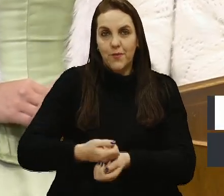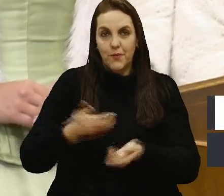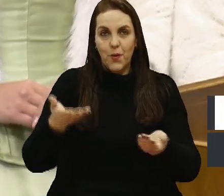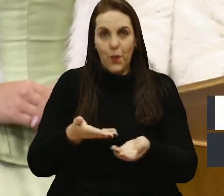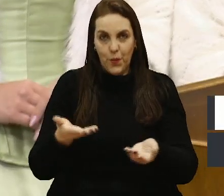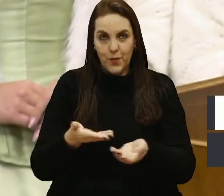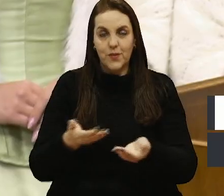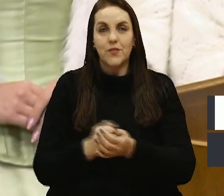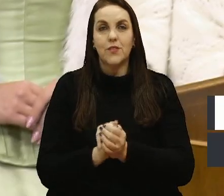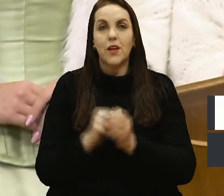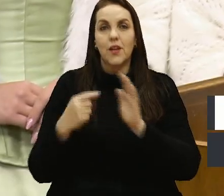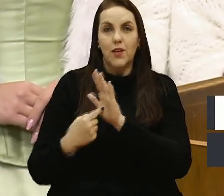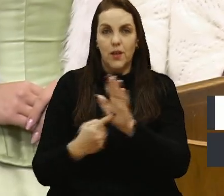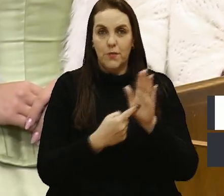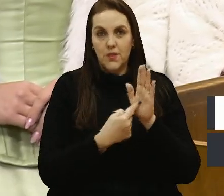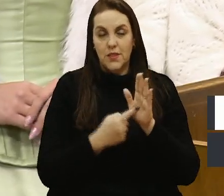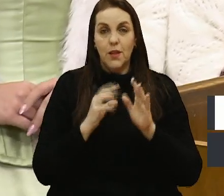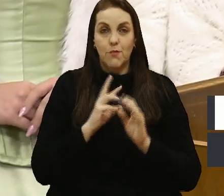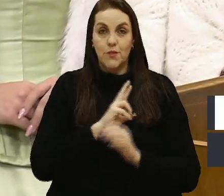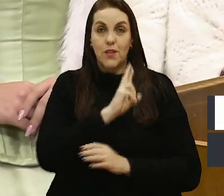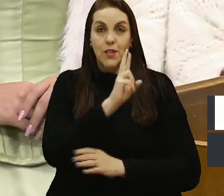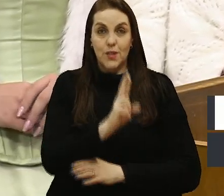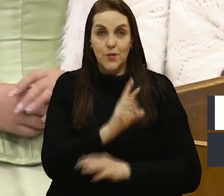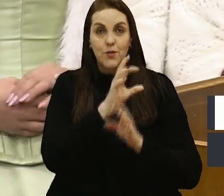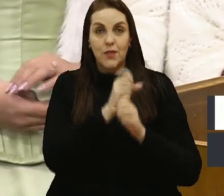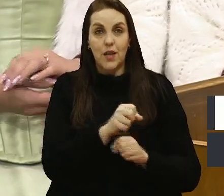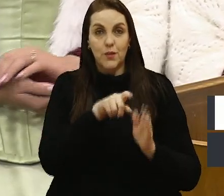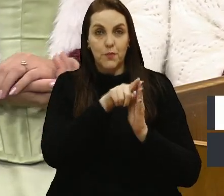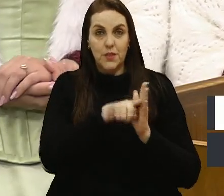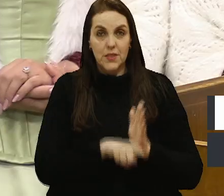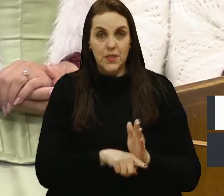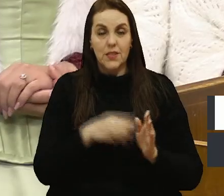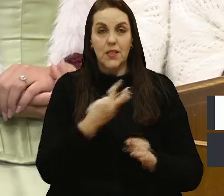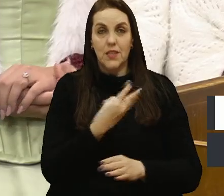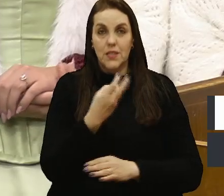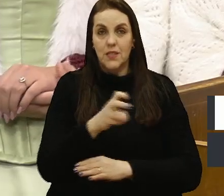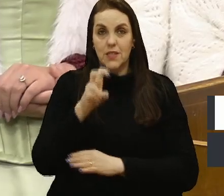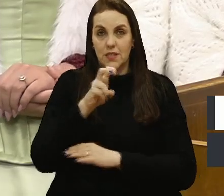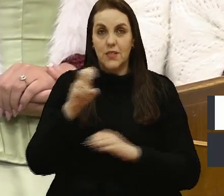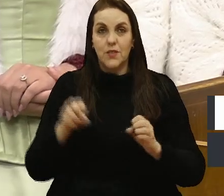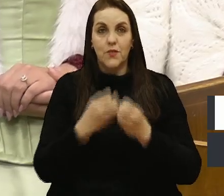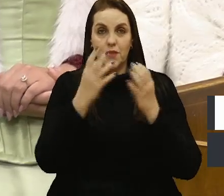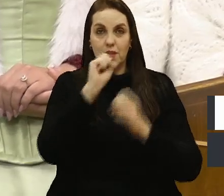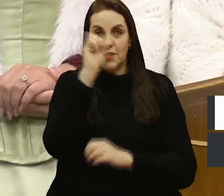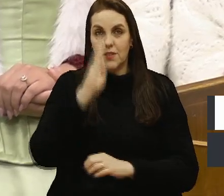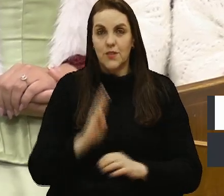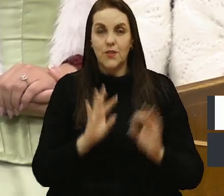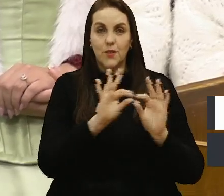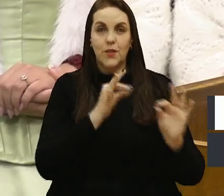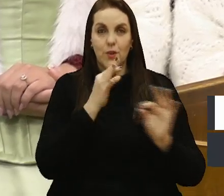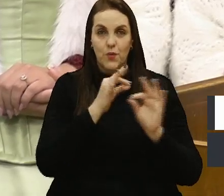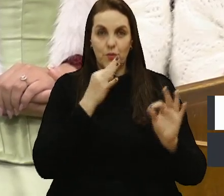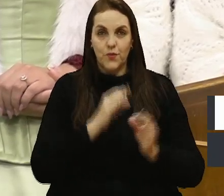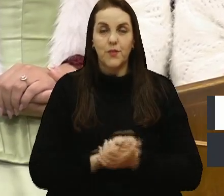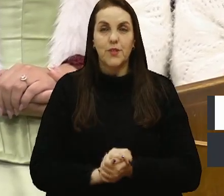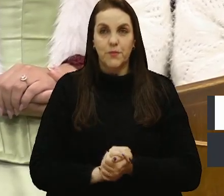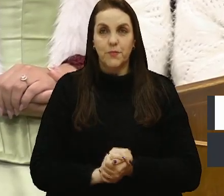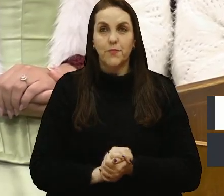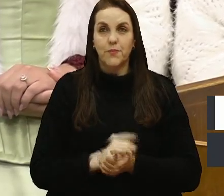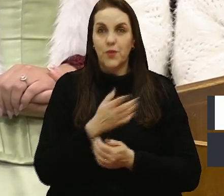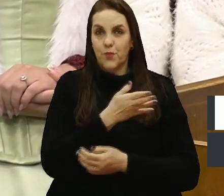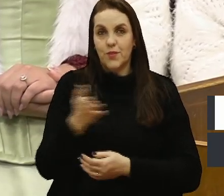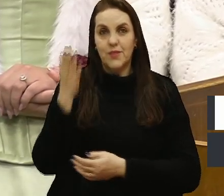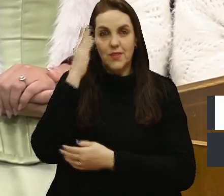então, para nós apresentarmos o resultado de pesquisa da 35ª Festa Nacional da Uva. Como vocês sabem,